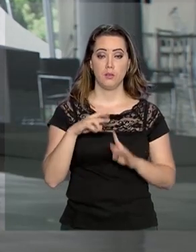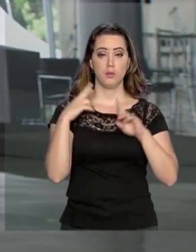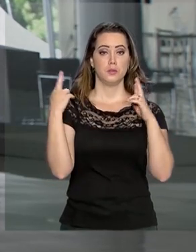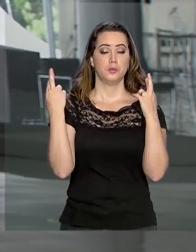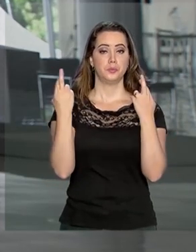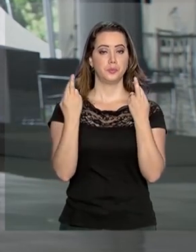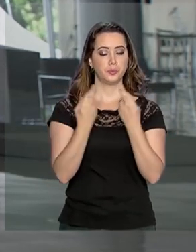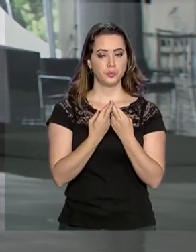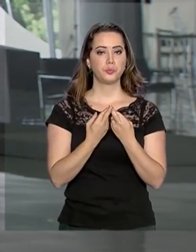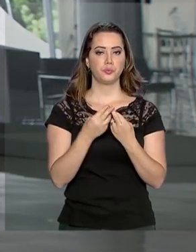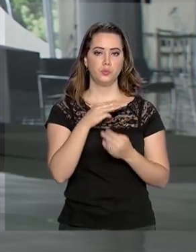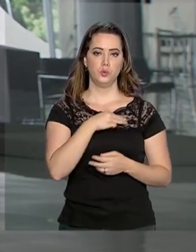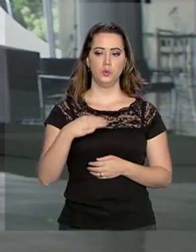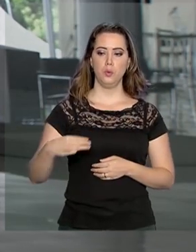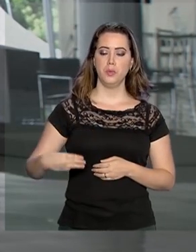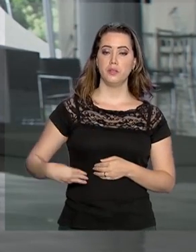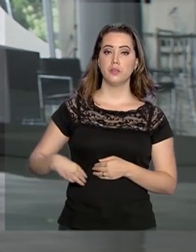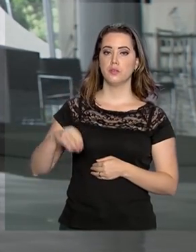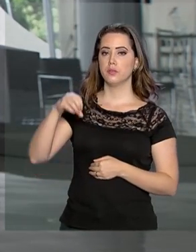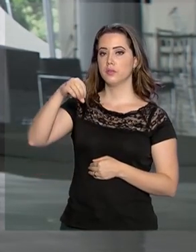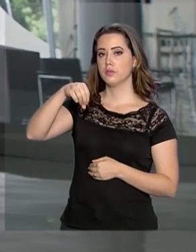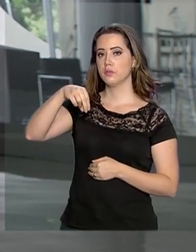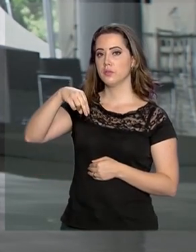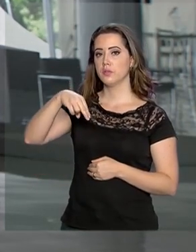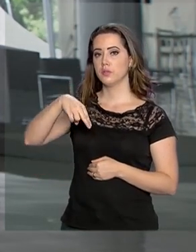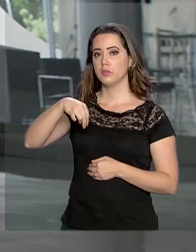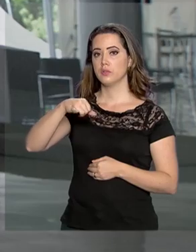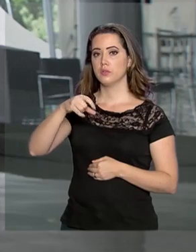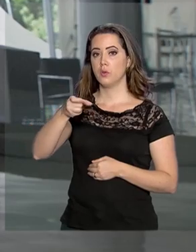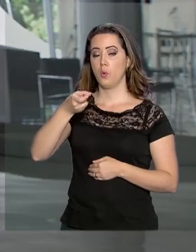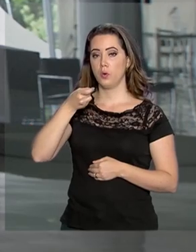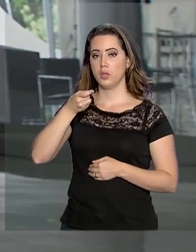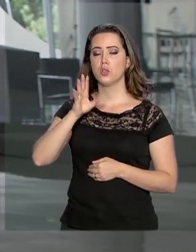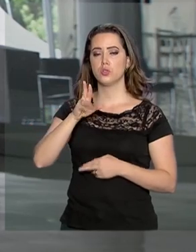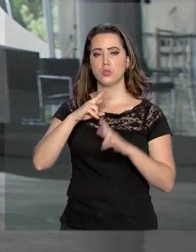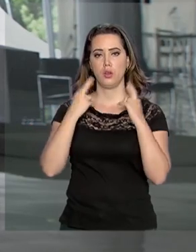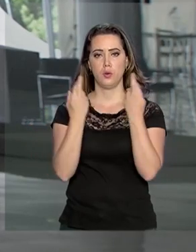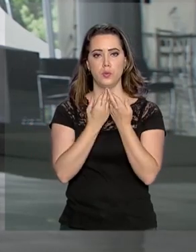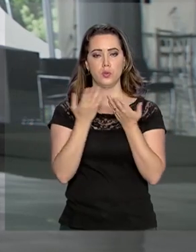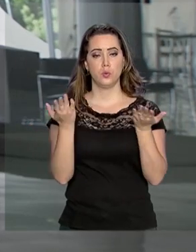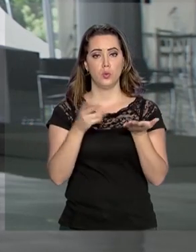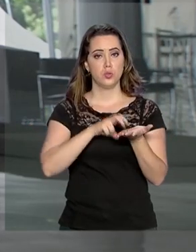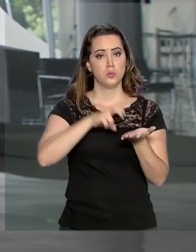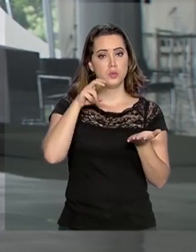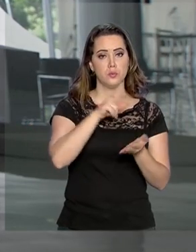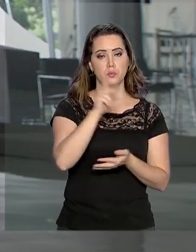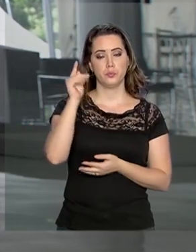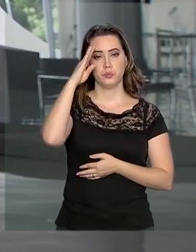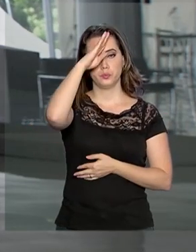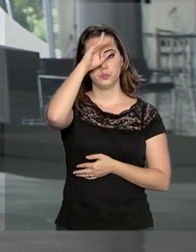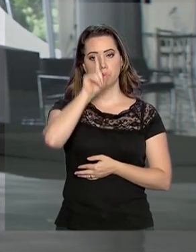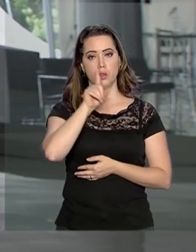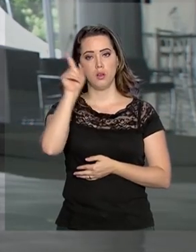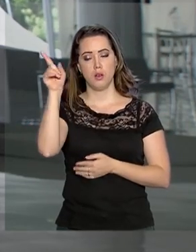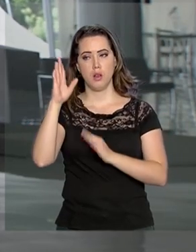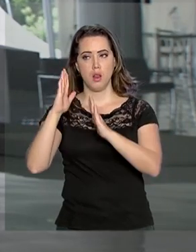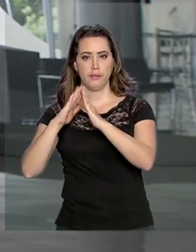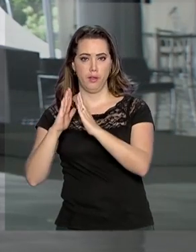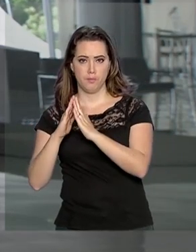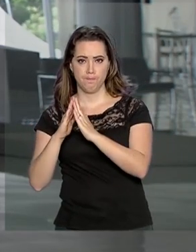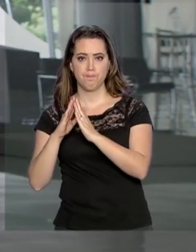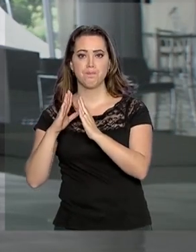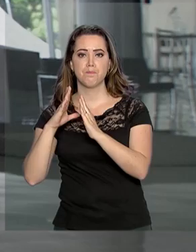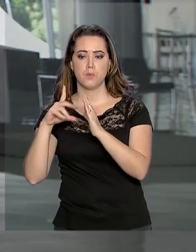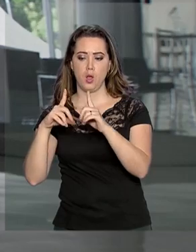a o ministro chefe da casa civil Onix lzon já esteve reunido na manhã de hoje com o presidente Jair bolsonaro lá no avorada que